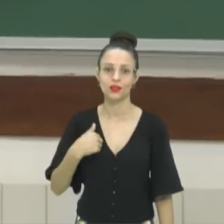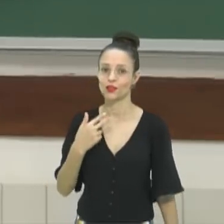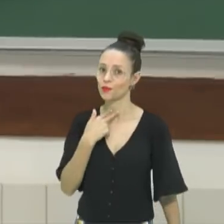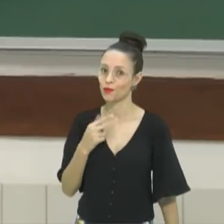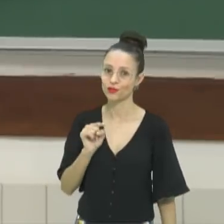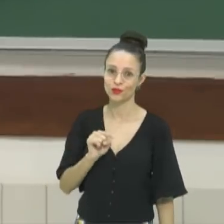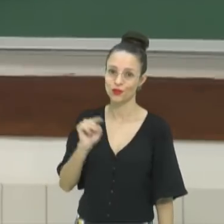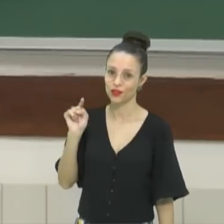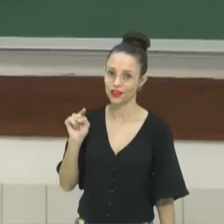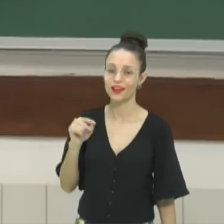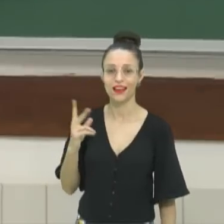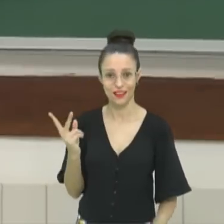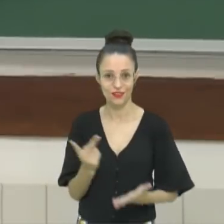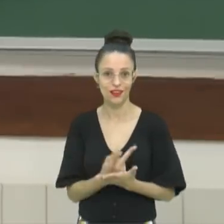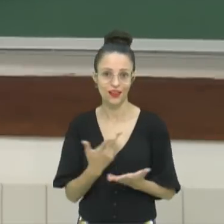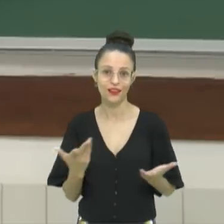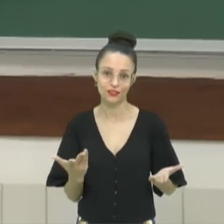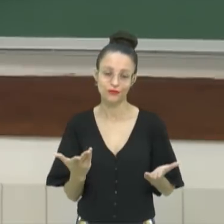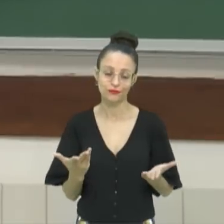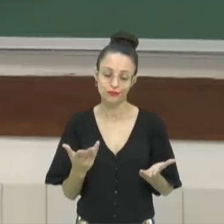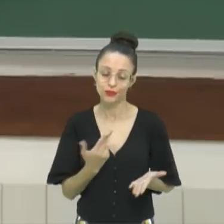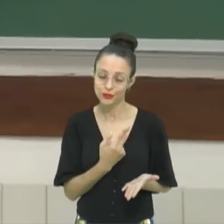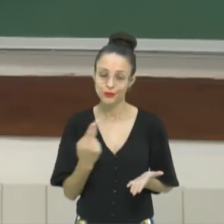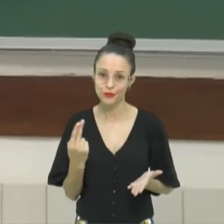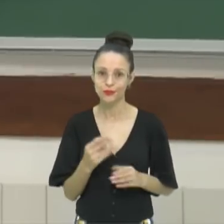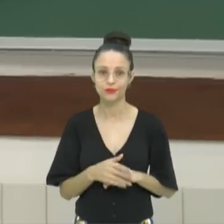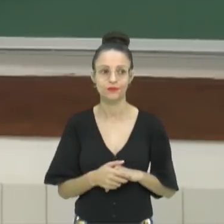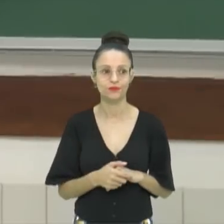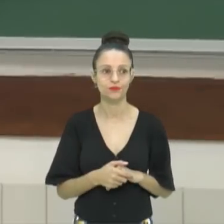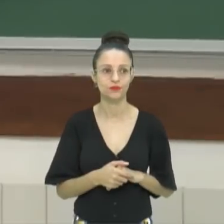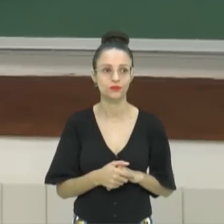posso colocar, porque senão fica errado o meu nome.